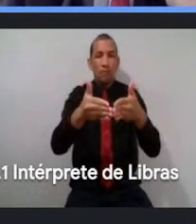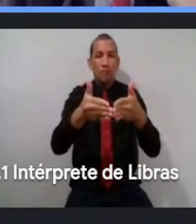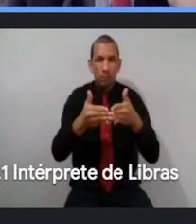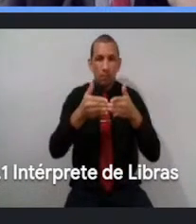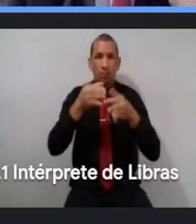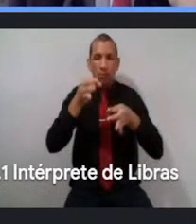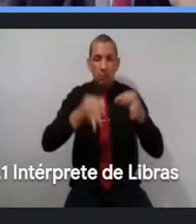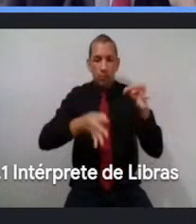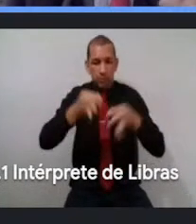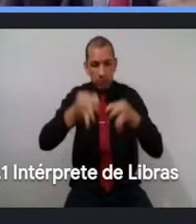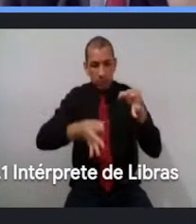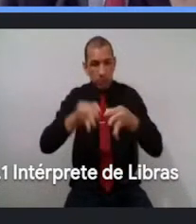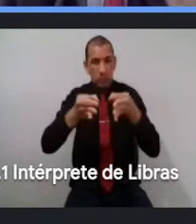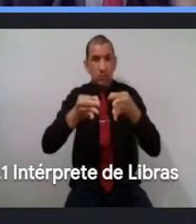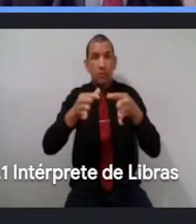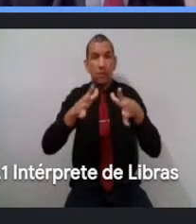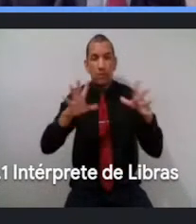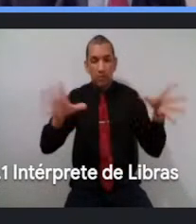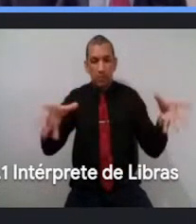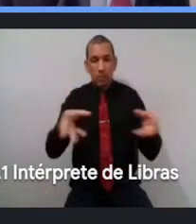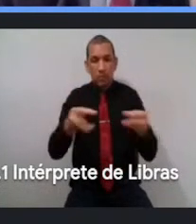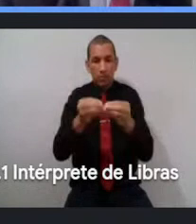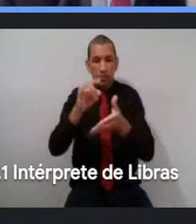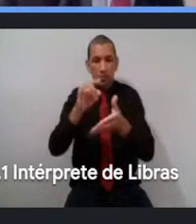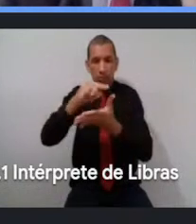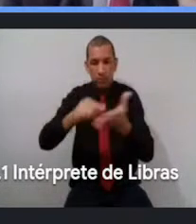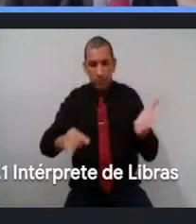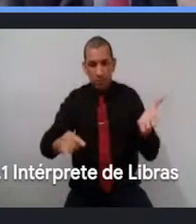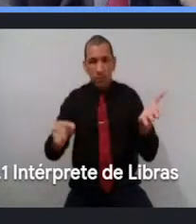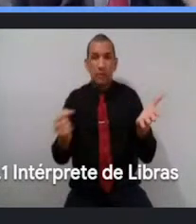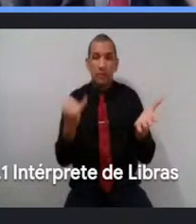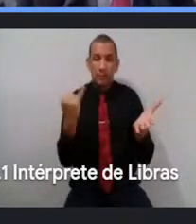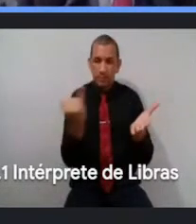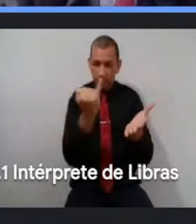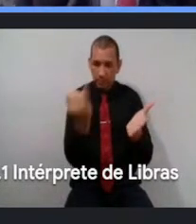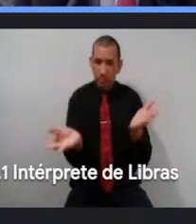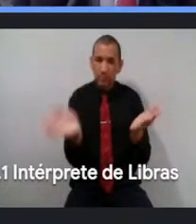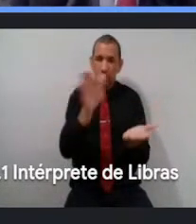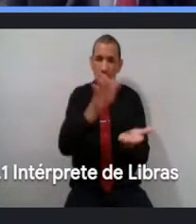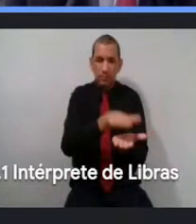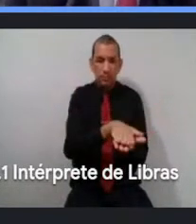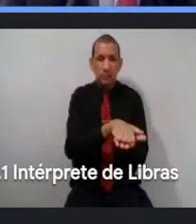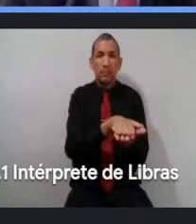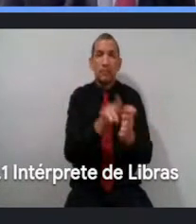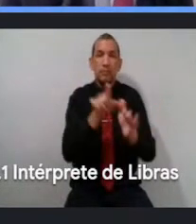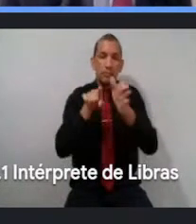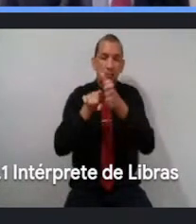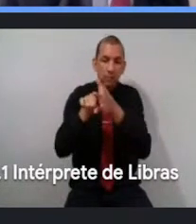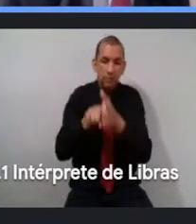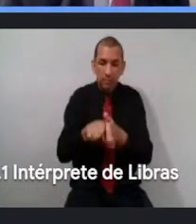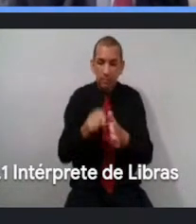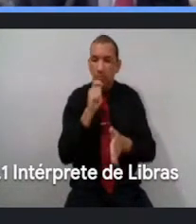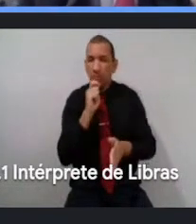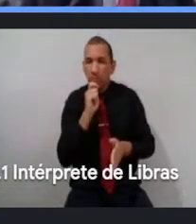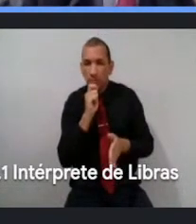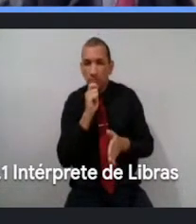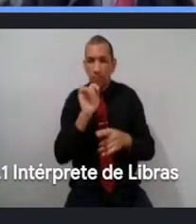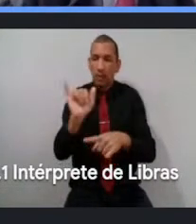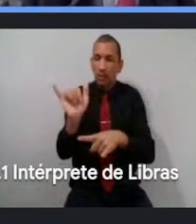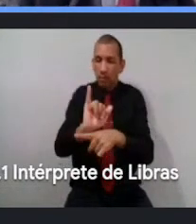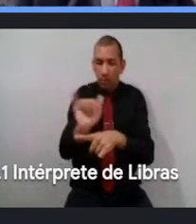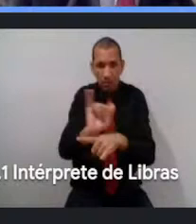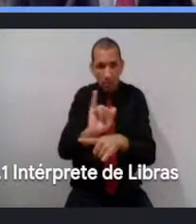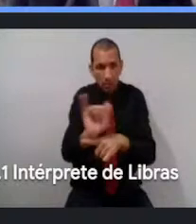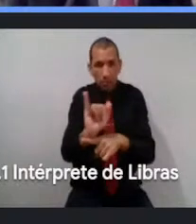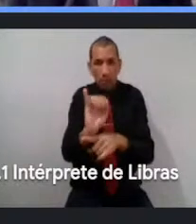julgamento em diligência para juntada de documentos essenciais né ou seja ele verificou ausência da mídia contendo o